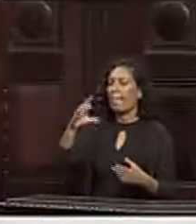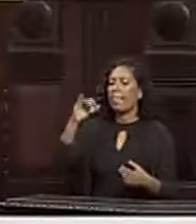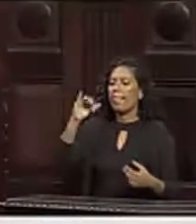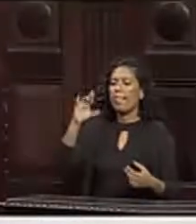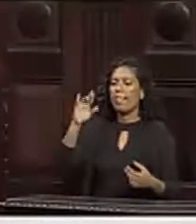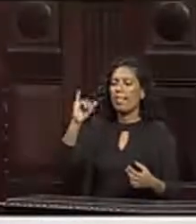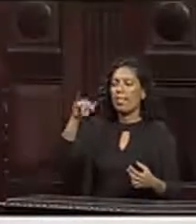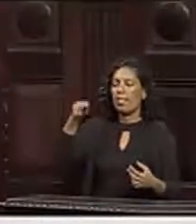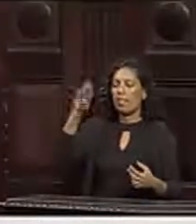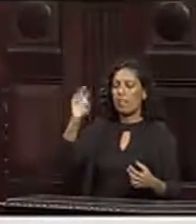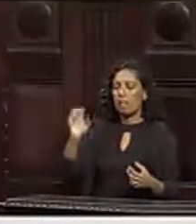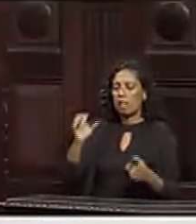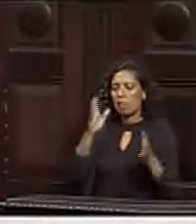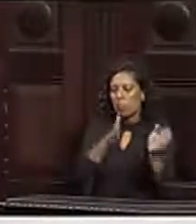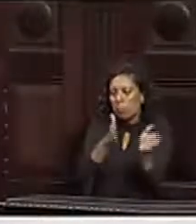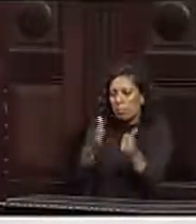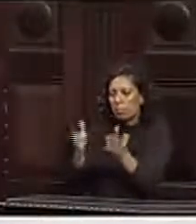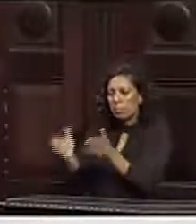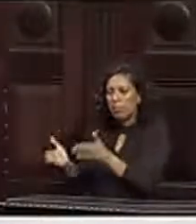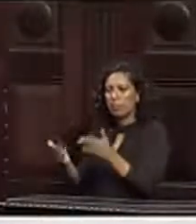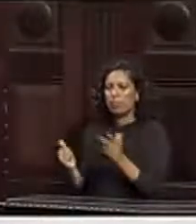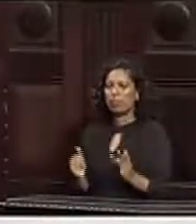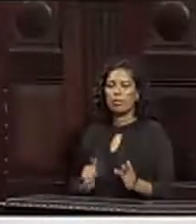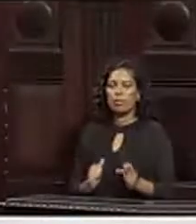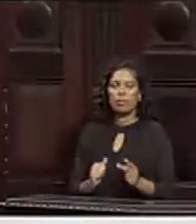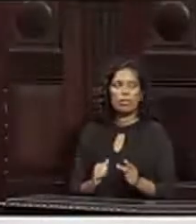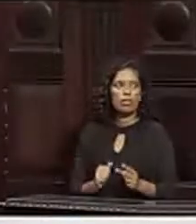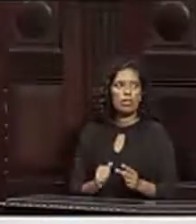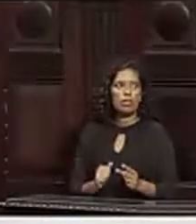deputada delegada Marta Rocha,